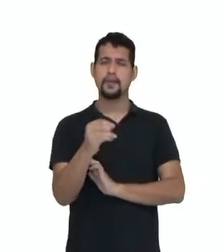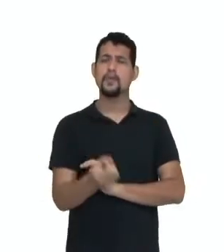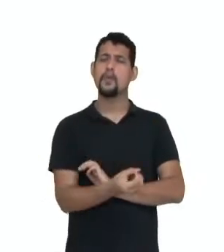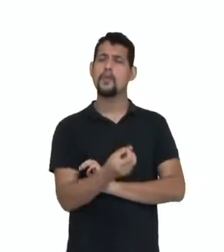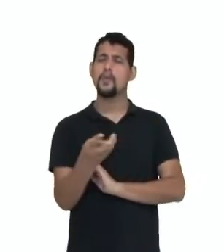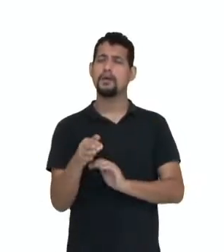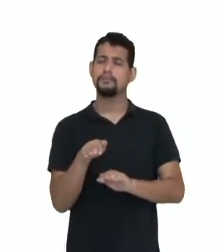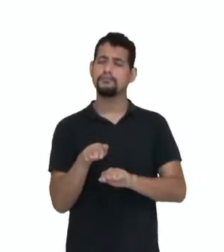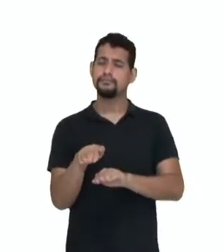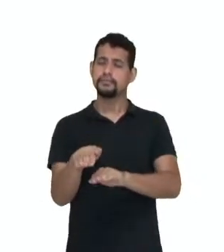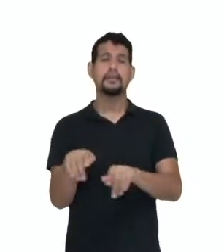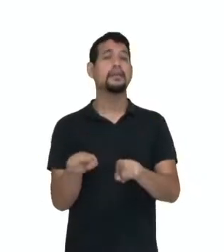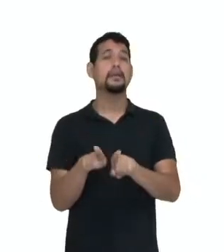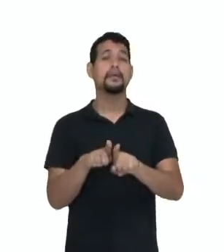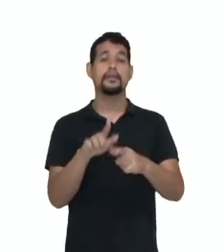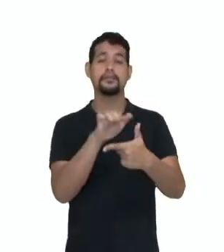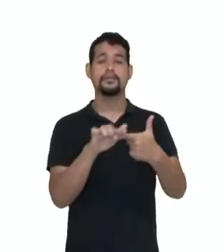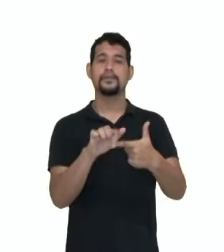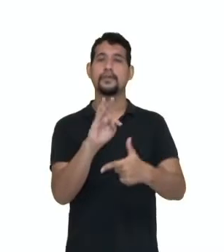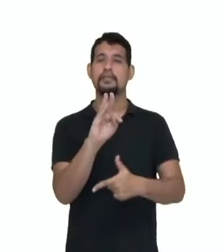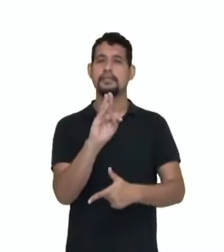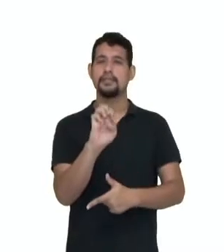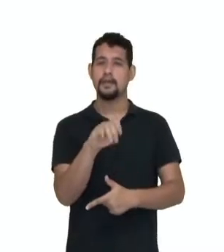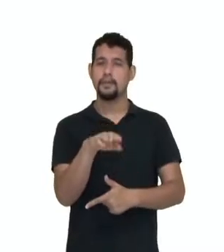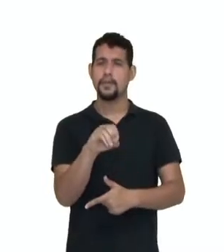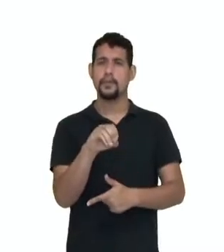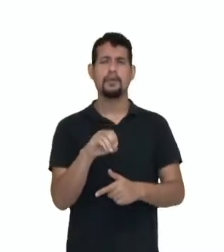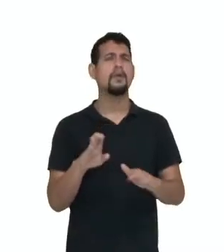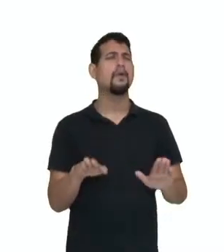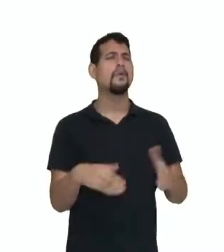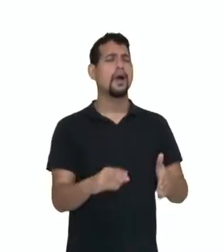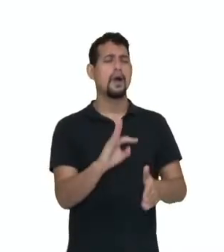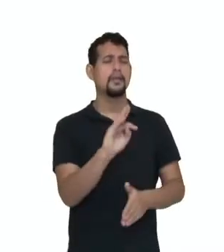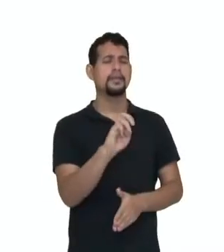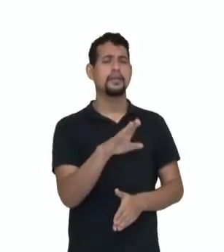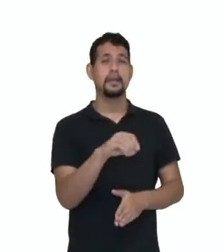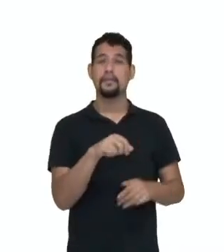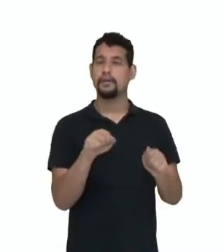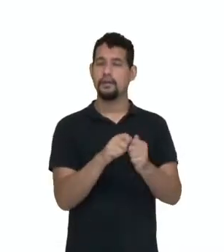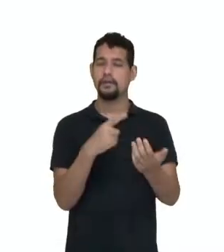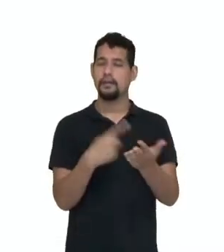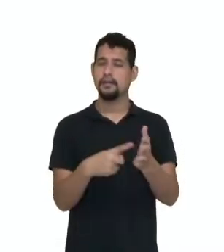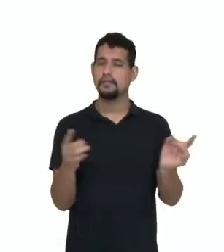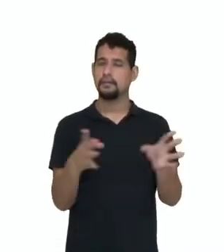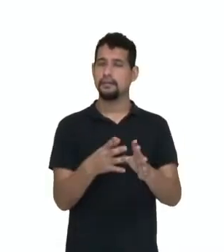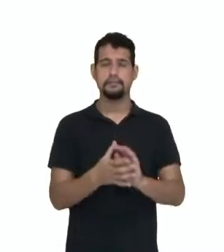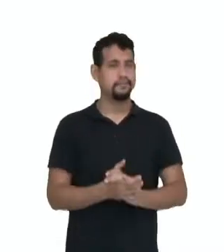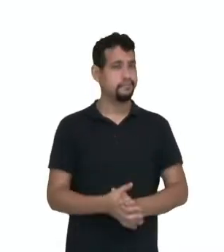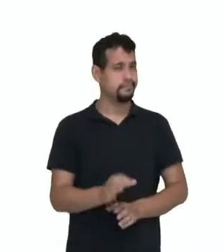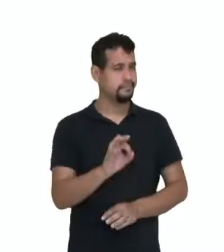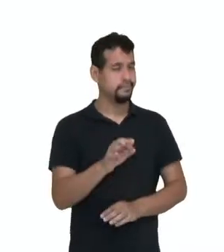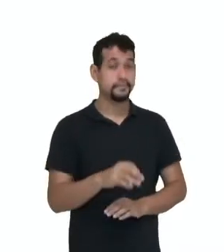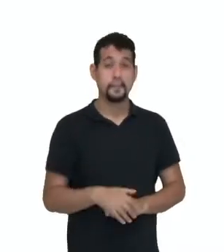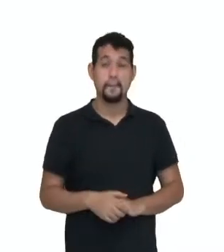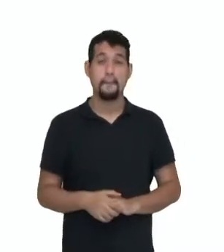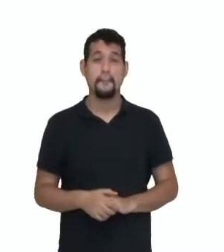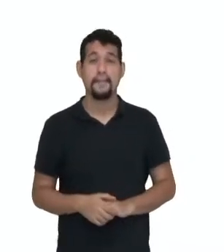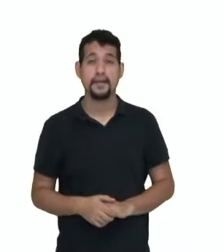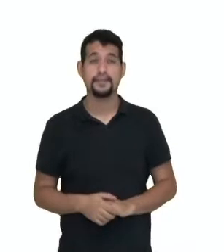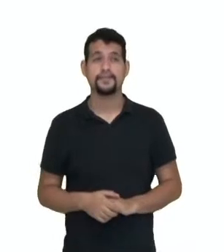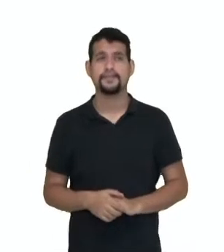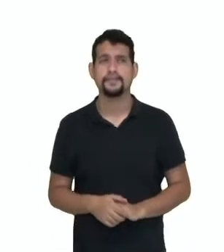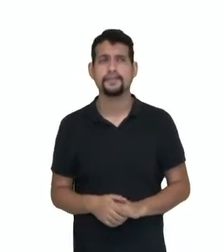andou, dividido pelo tempo, o tempo que ele levou para cumprir esse deslocamento, certo?